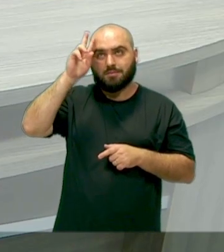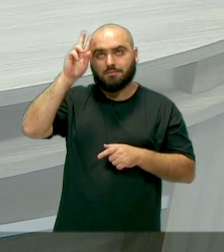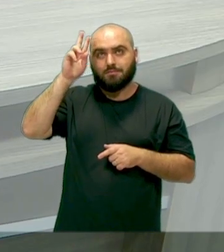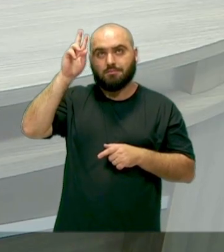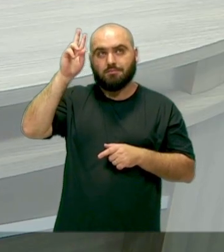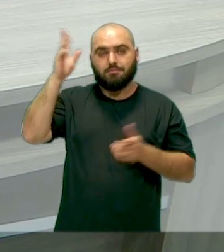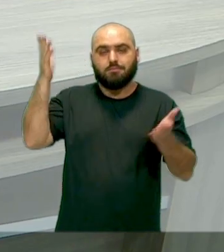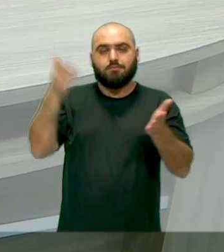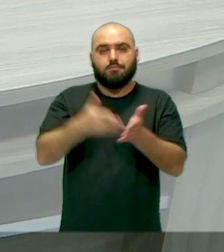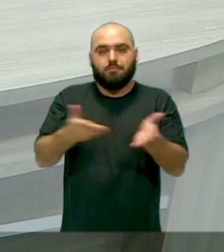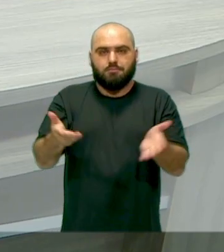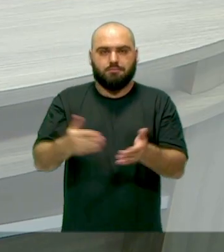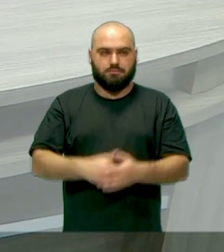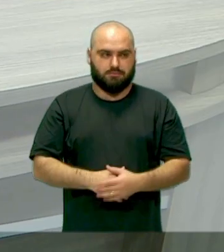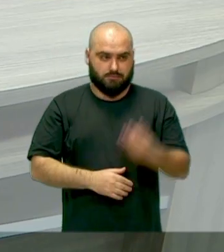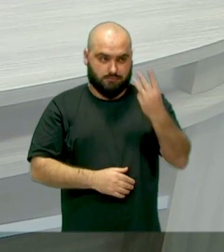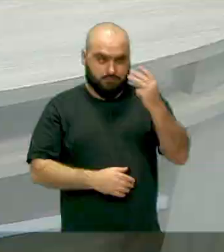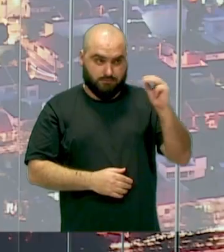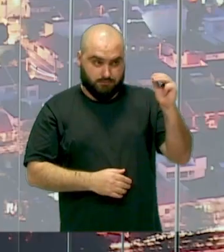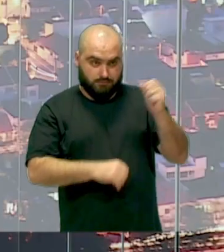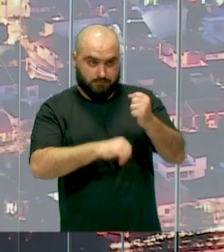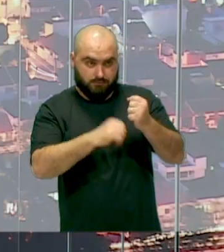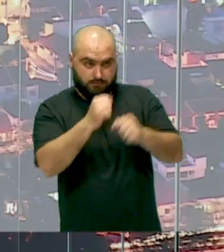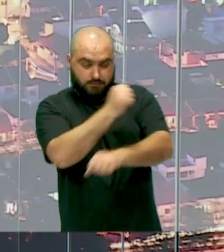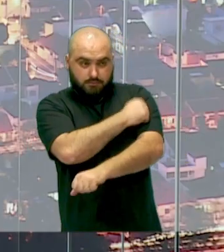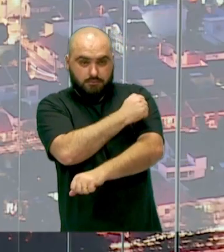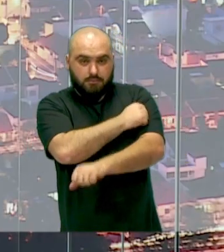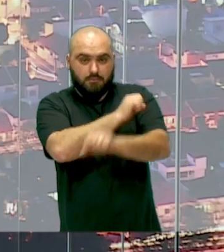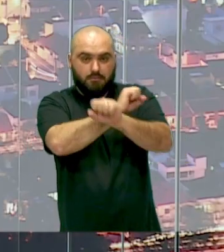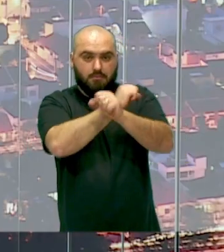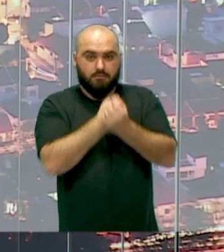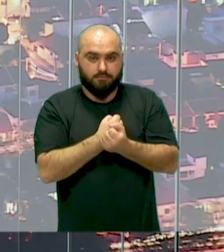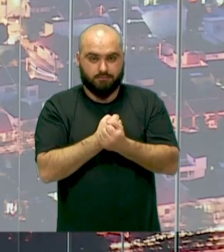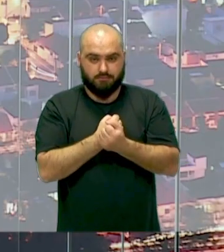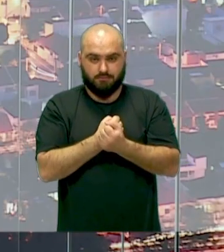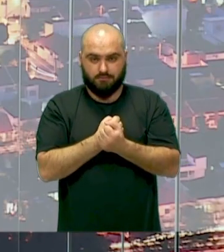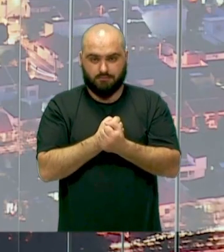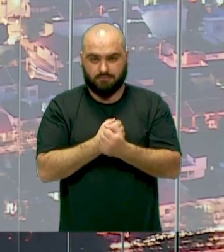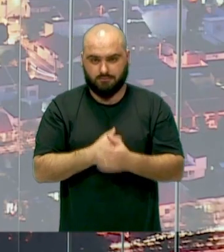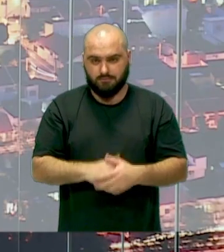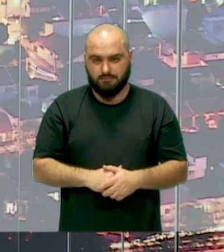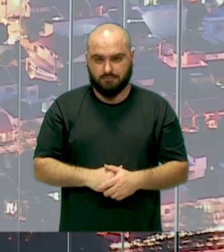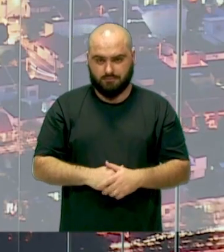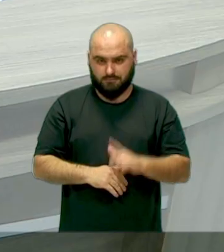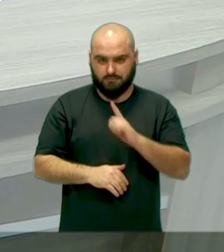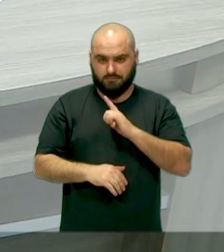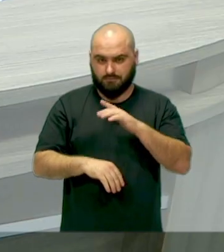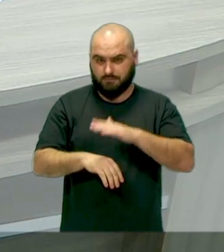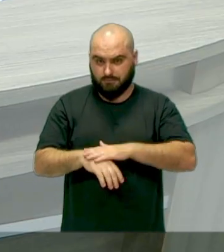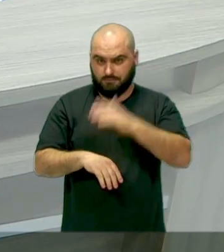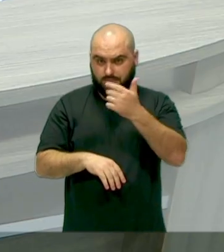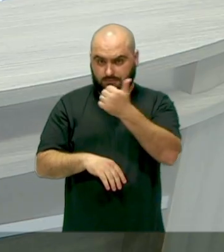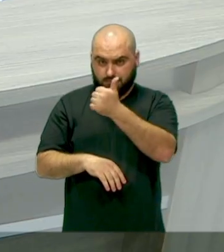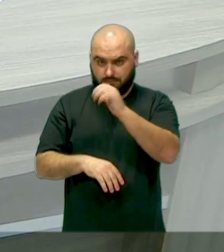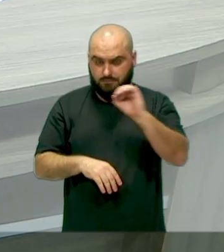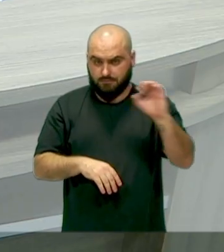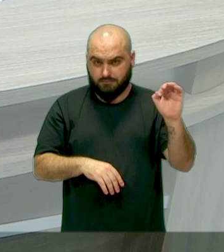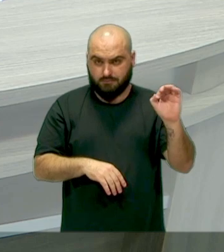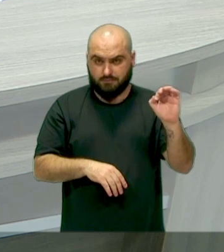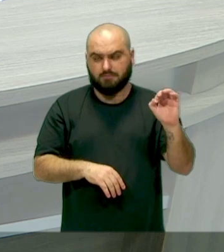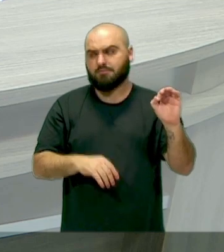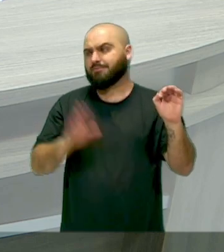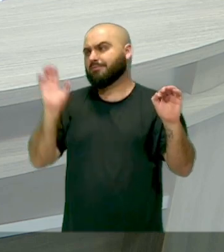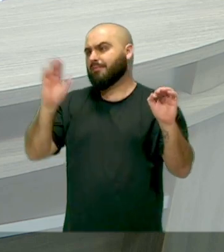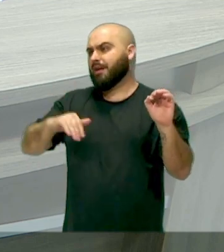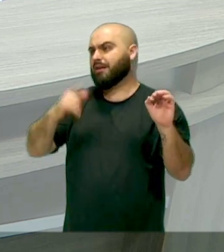Foram 300 anos de escravidão e ainda nós estamos aí há pouco mais de 100 anos da... 120 e